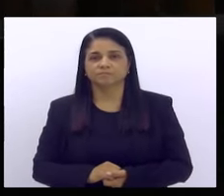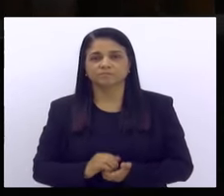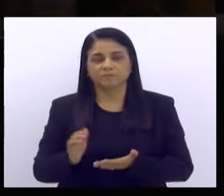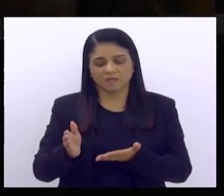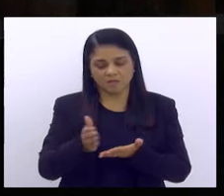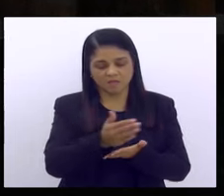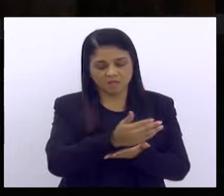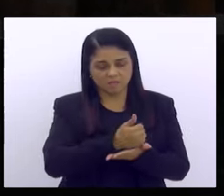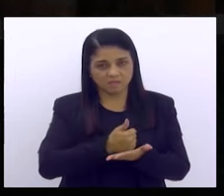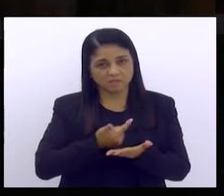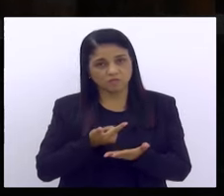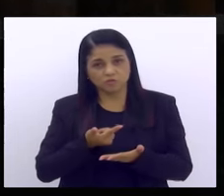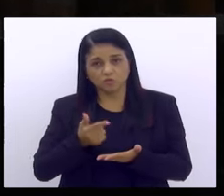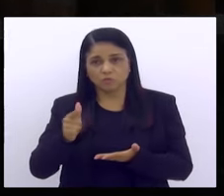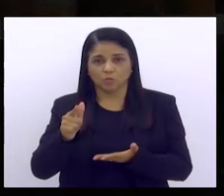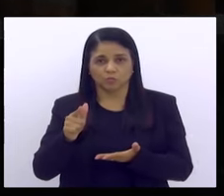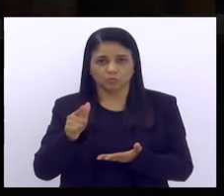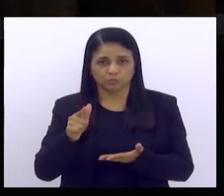receitas de outras fontes,